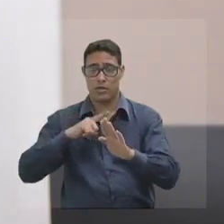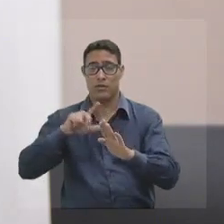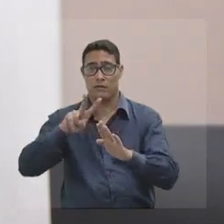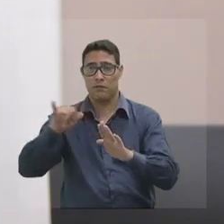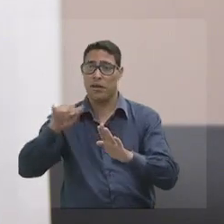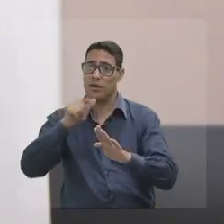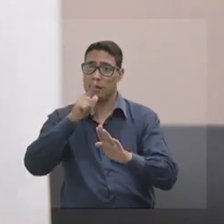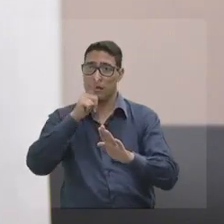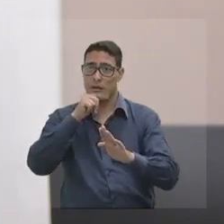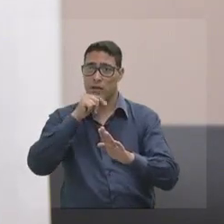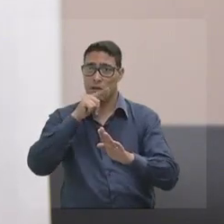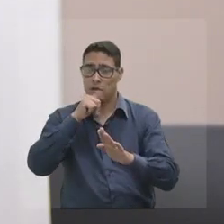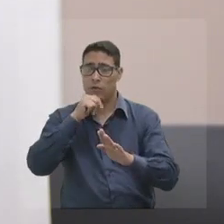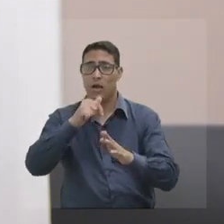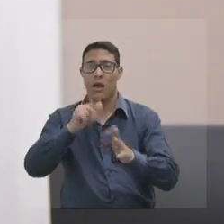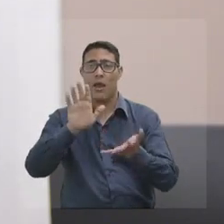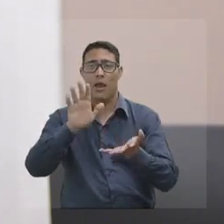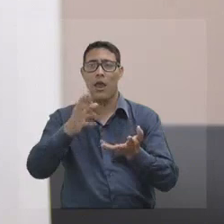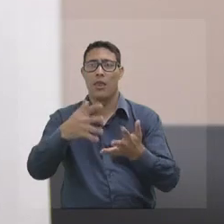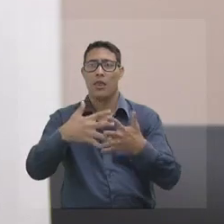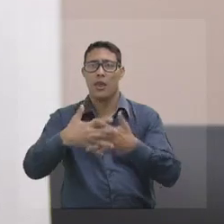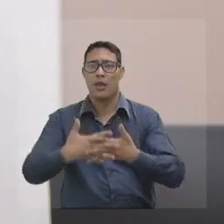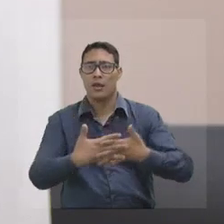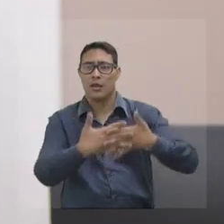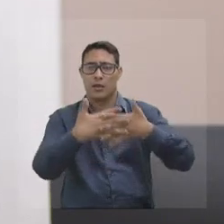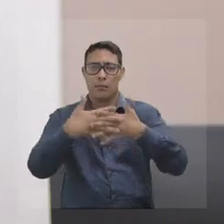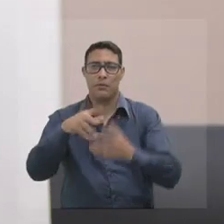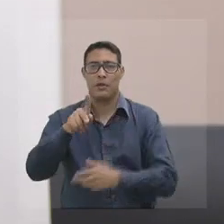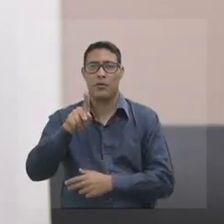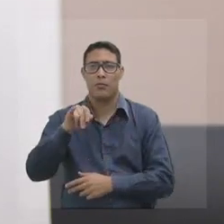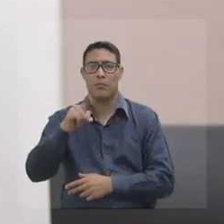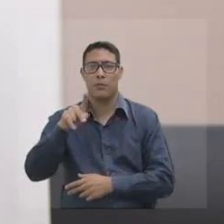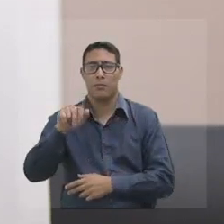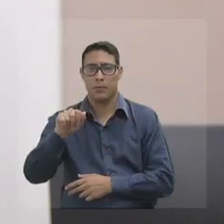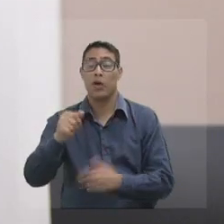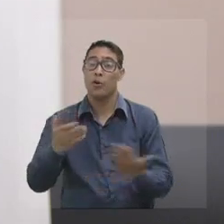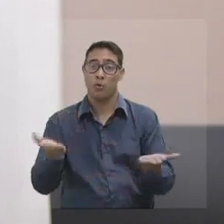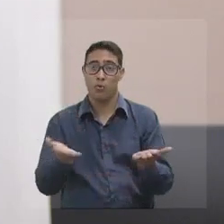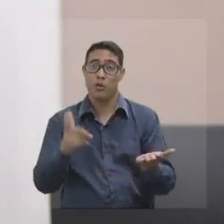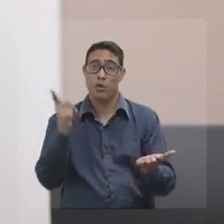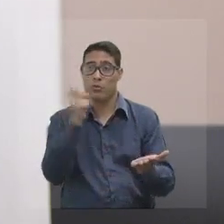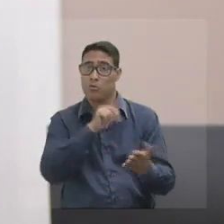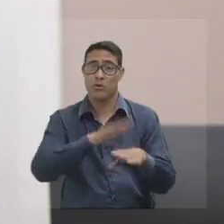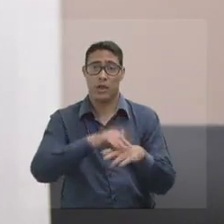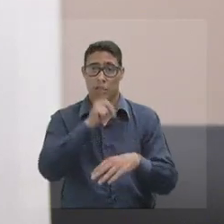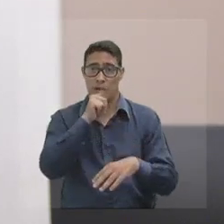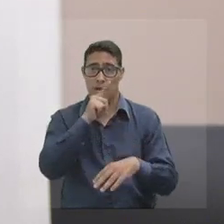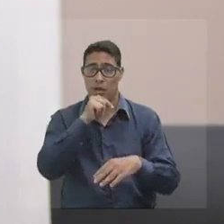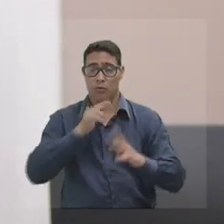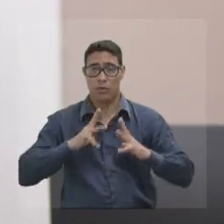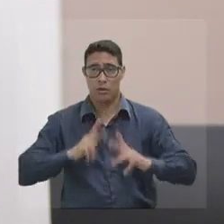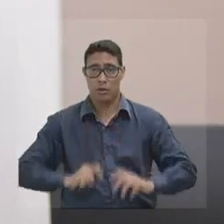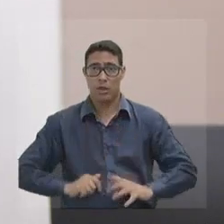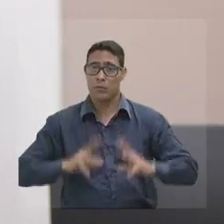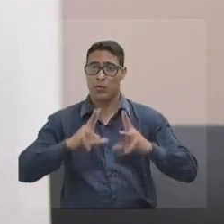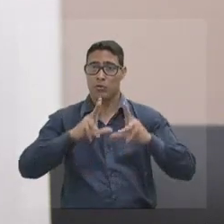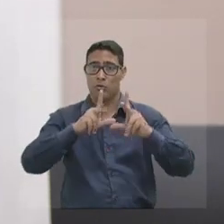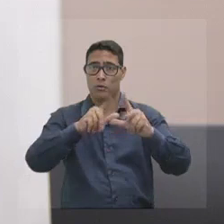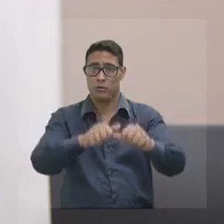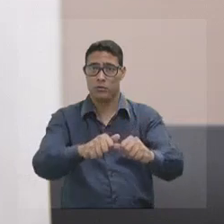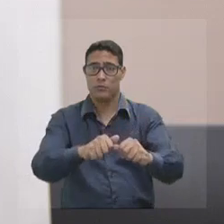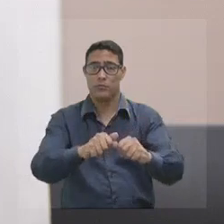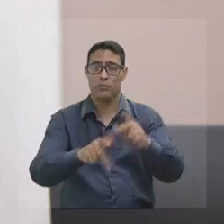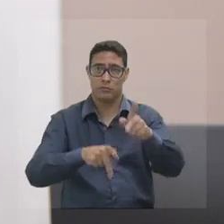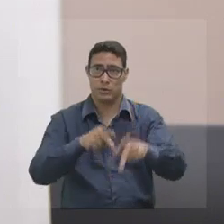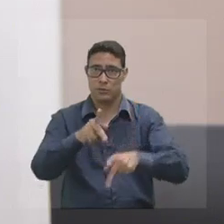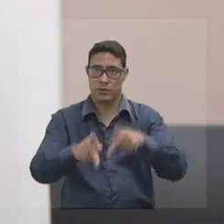pipa trazendo aí a possibilidade de acesso a água potável é essa população além disso a gente